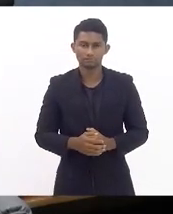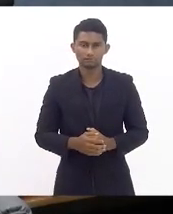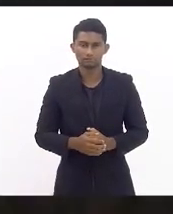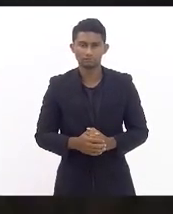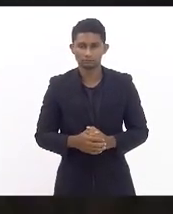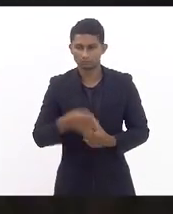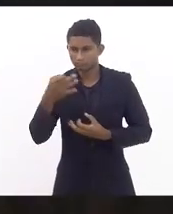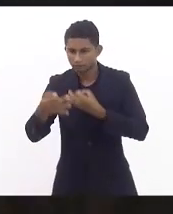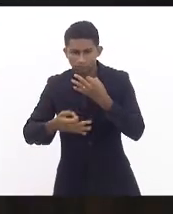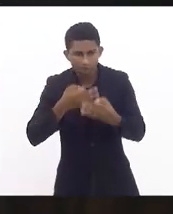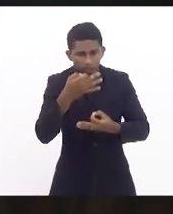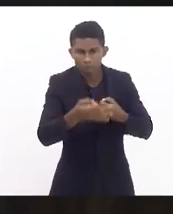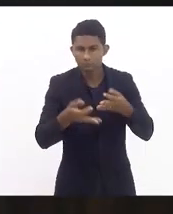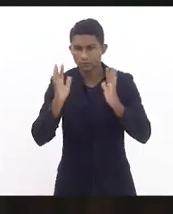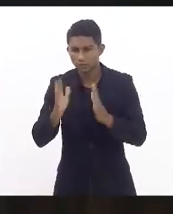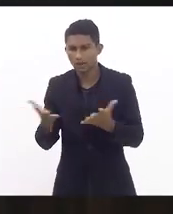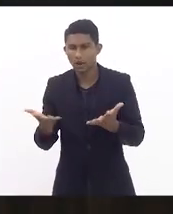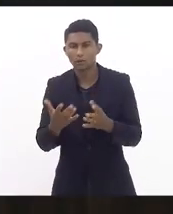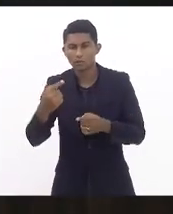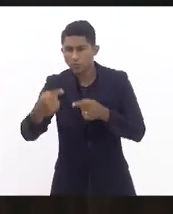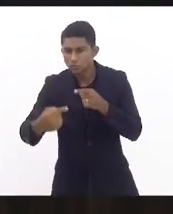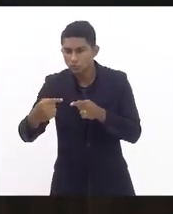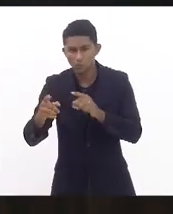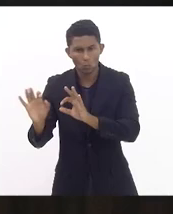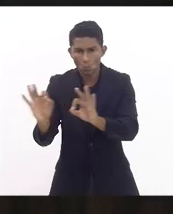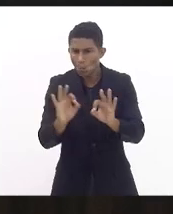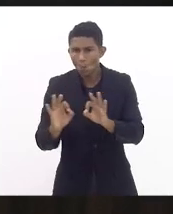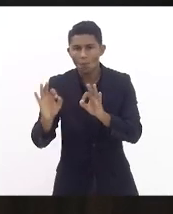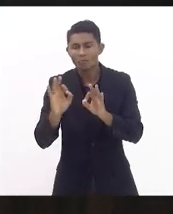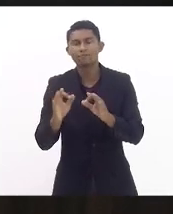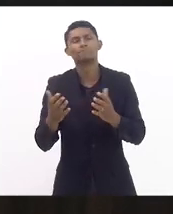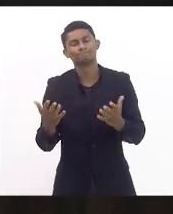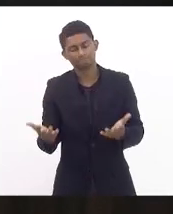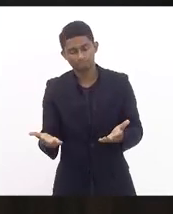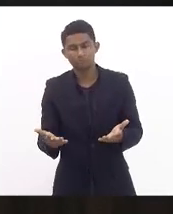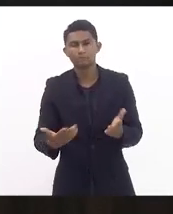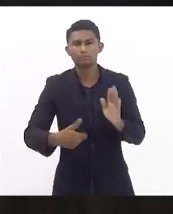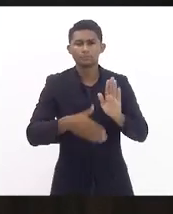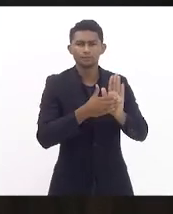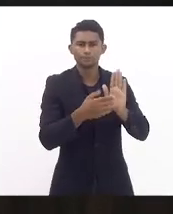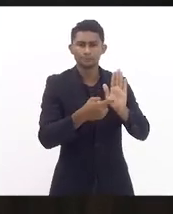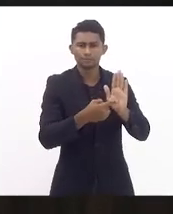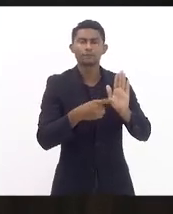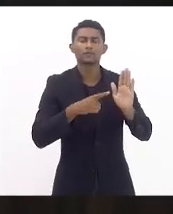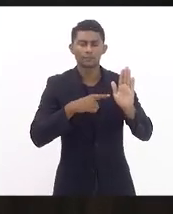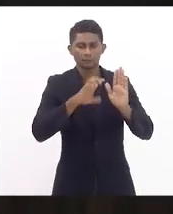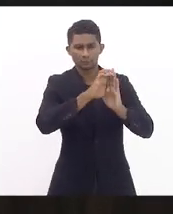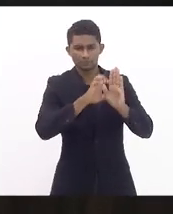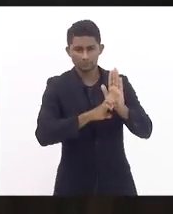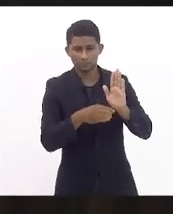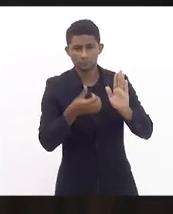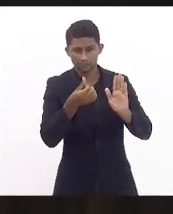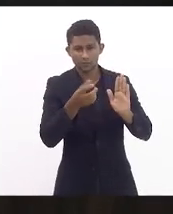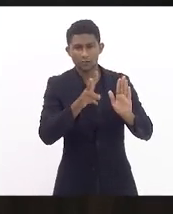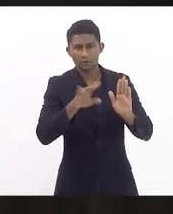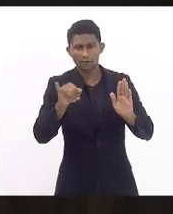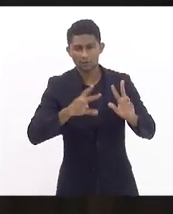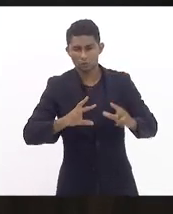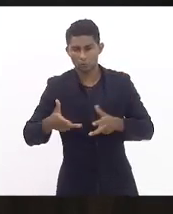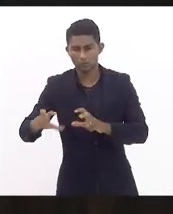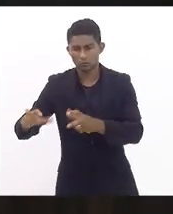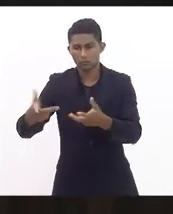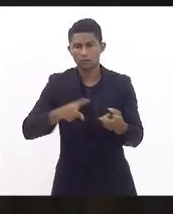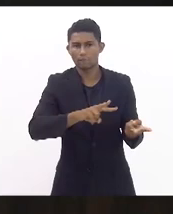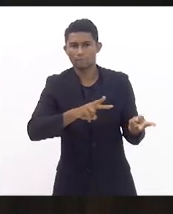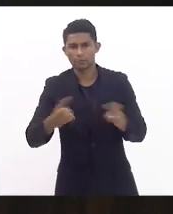Com os pareceres emitidos em discussão, não havendo quem queira discutir, encerra a discussão. Presente proposta, recebeu 6 emendas e retorna às comissões.